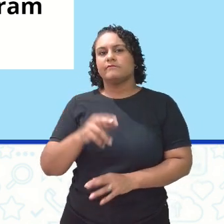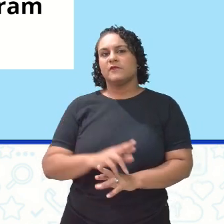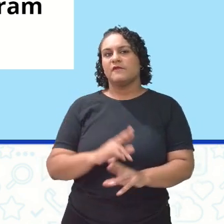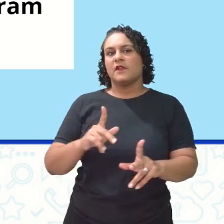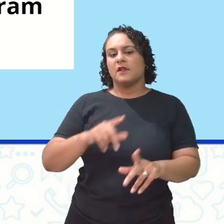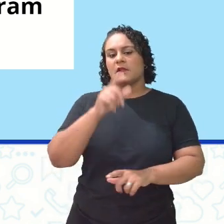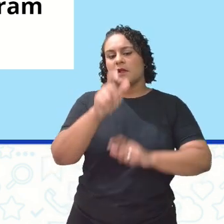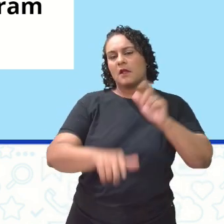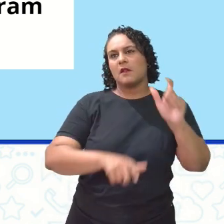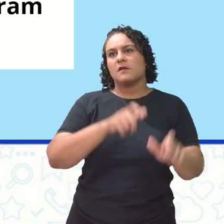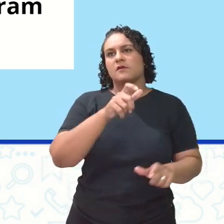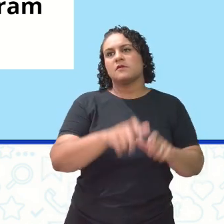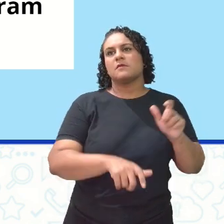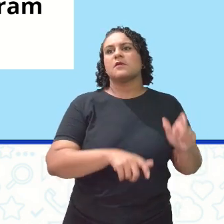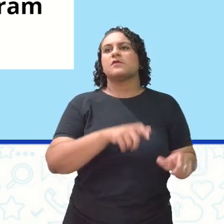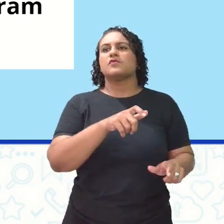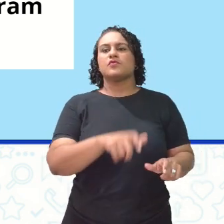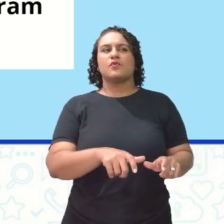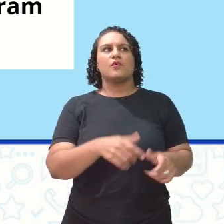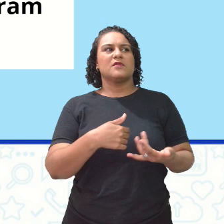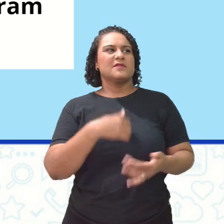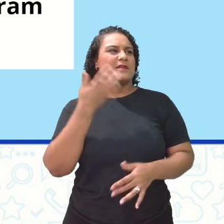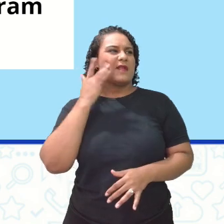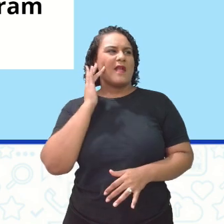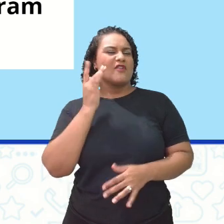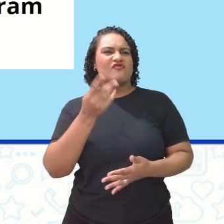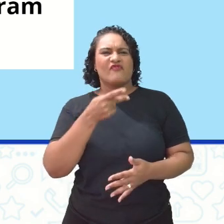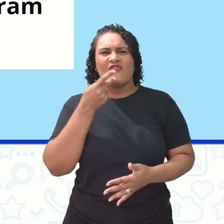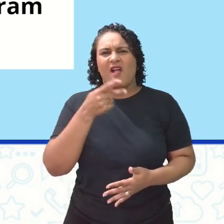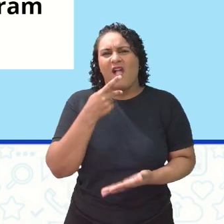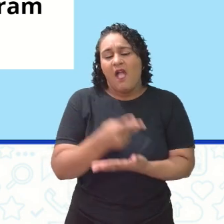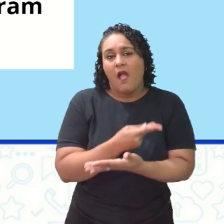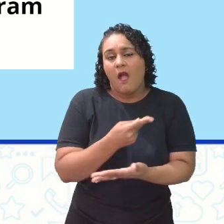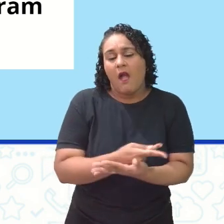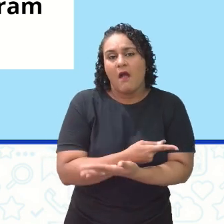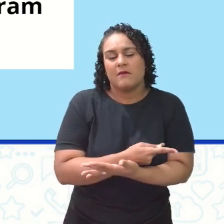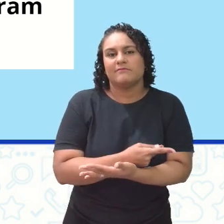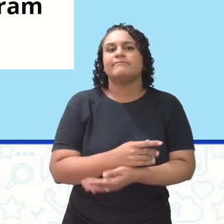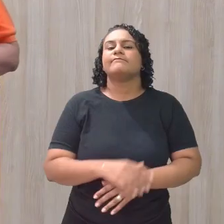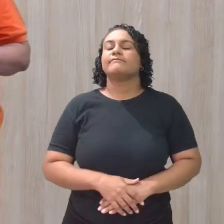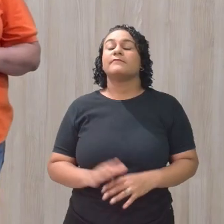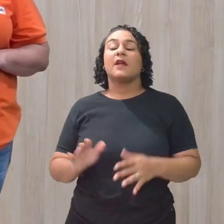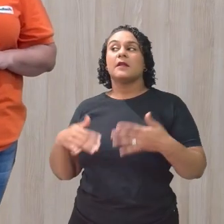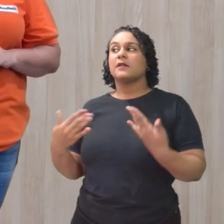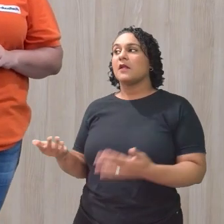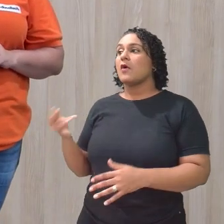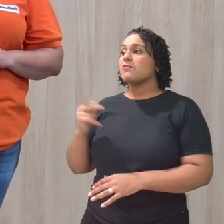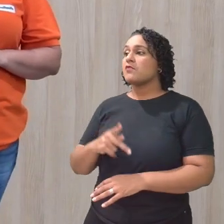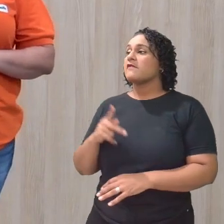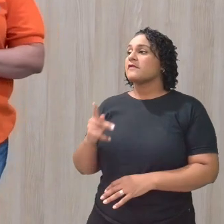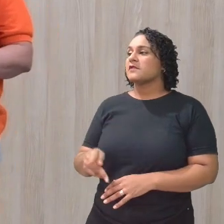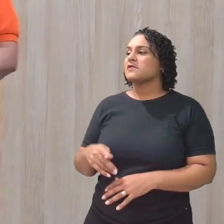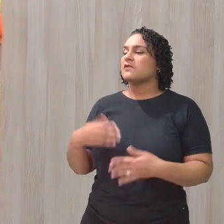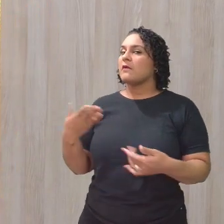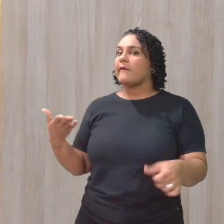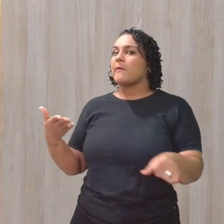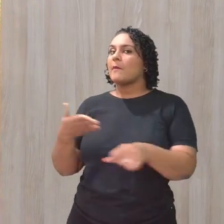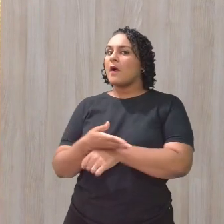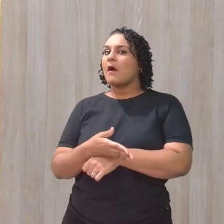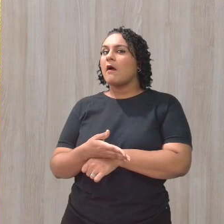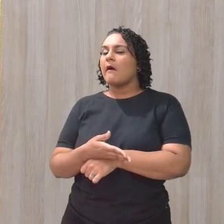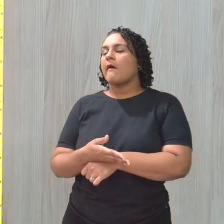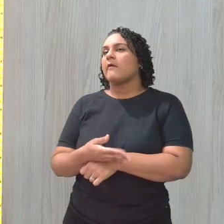configuram como os corretos. E aí, professora Camille, alguém falou alguma